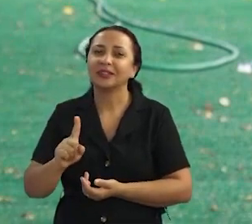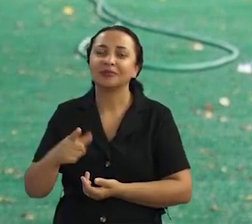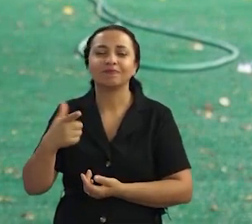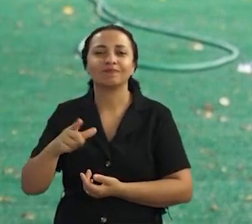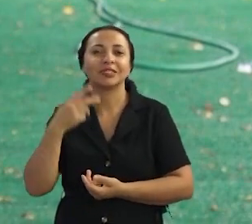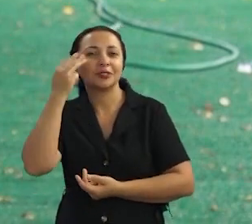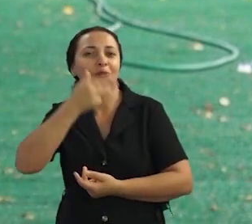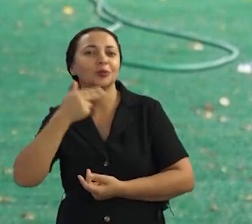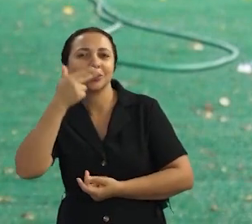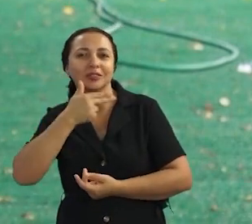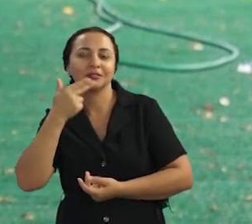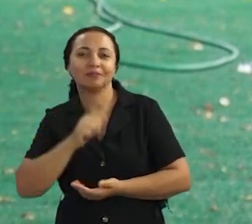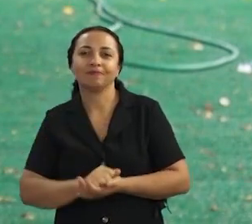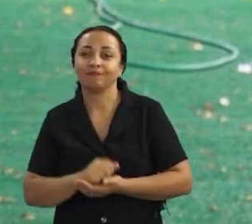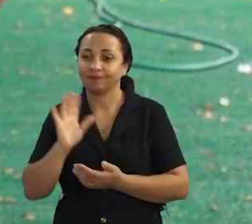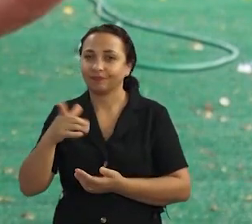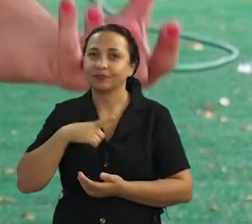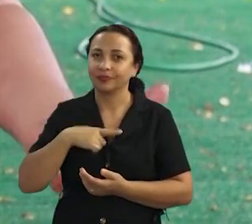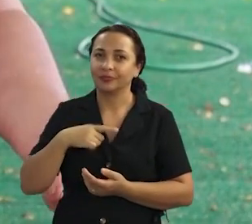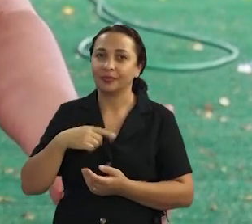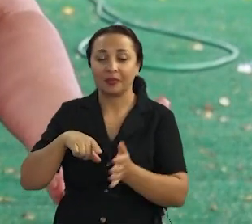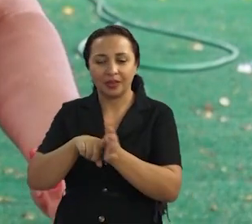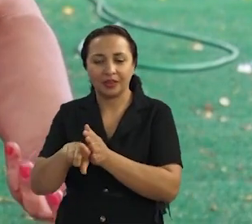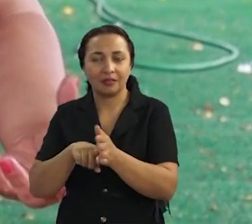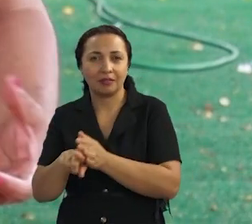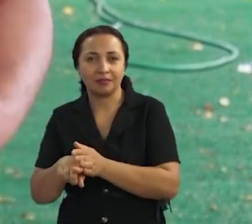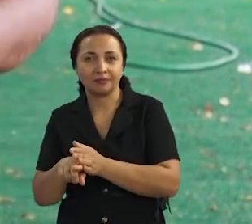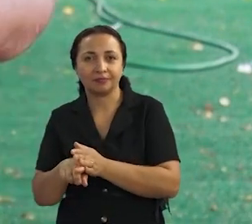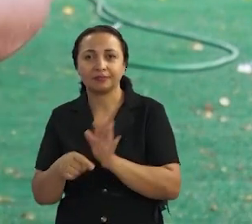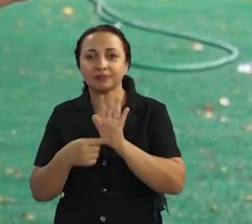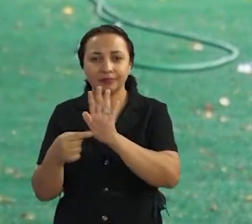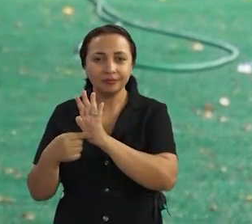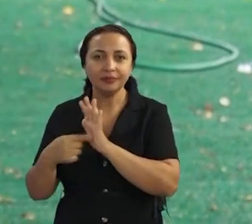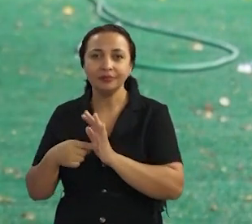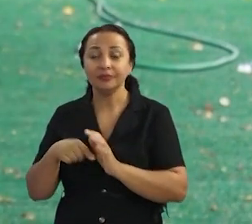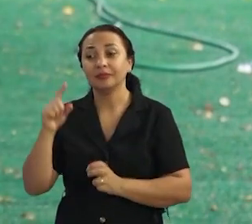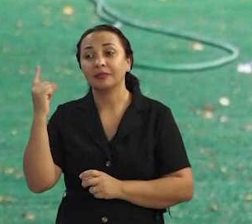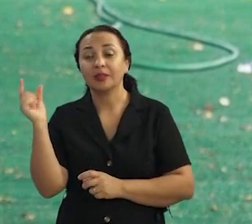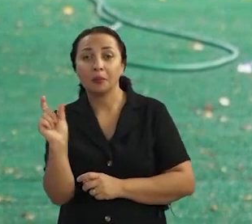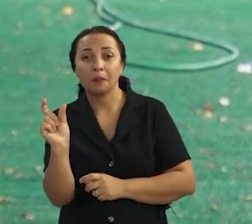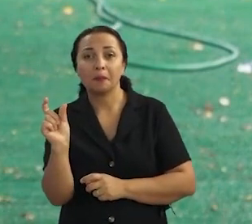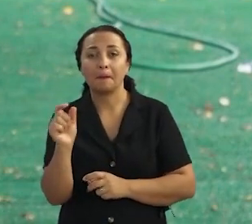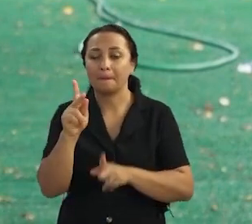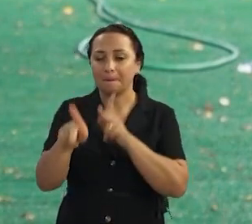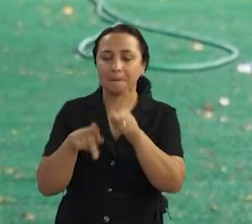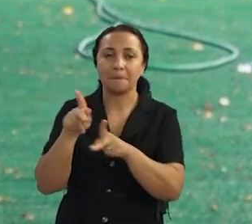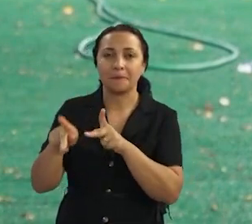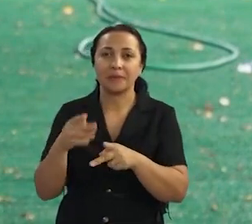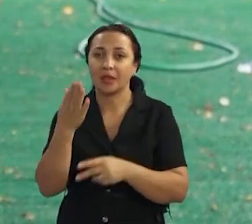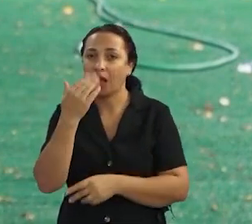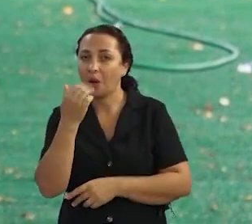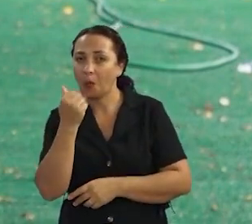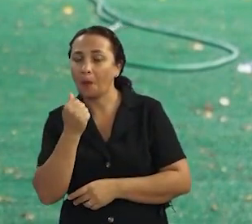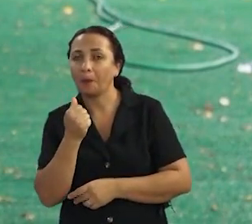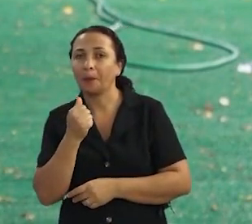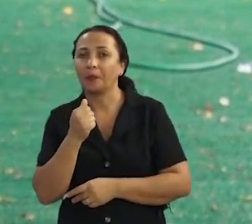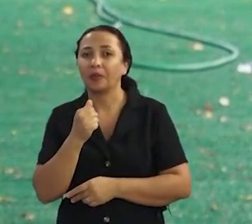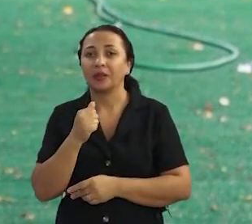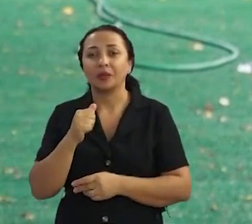que não são nutritivos. Então, já tem pesquisa provando que uma parte da população está